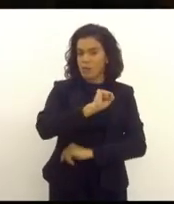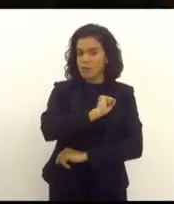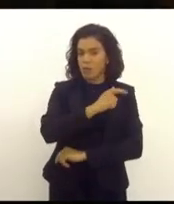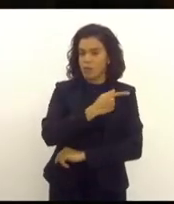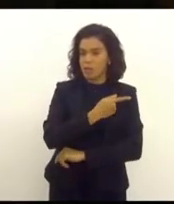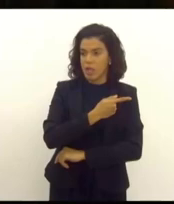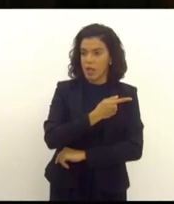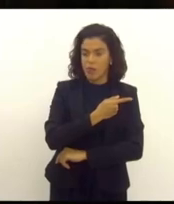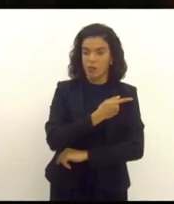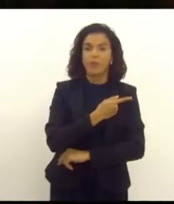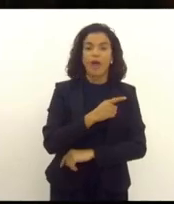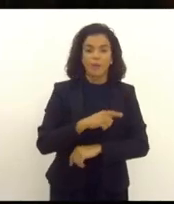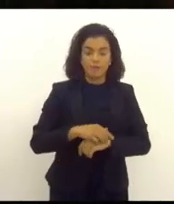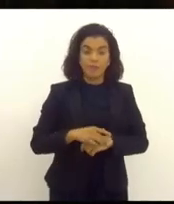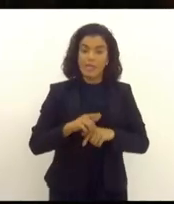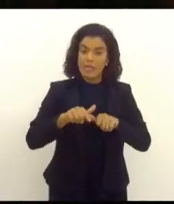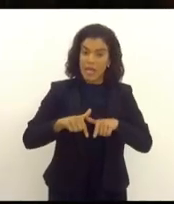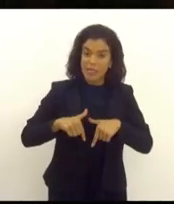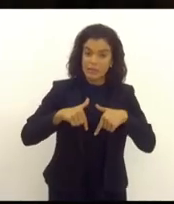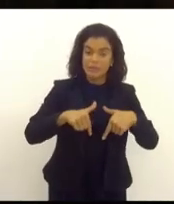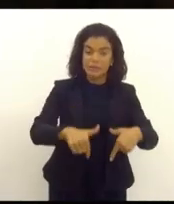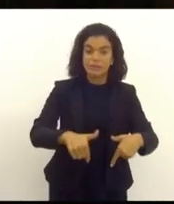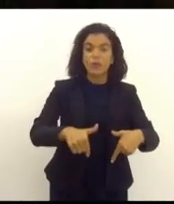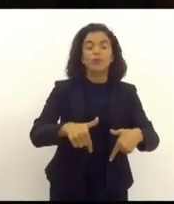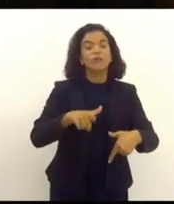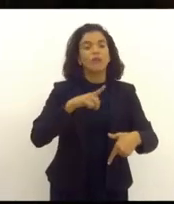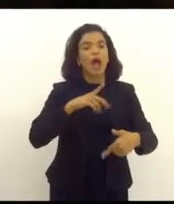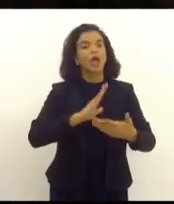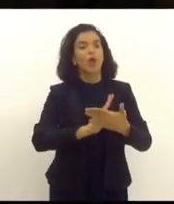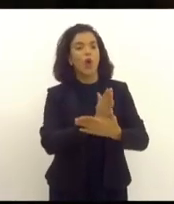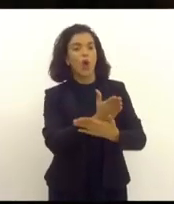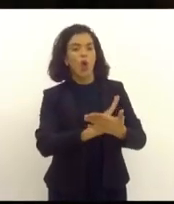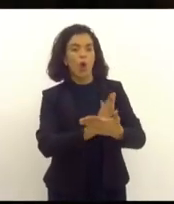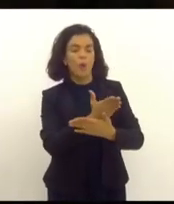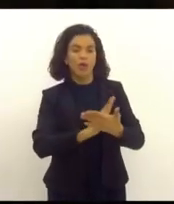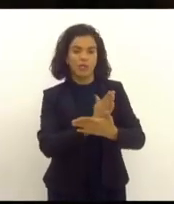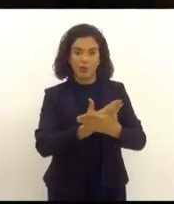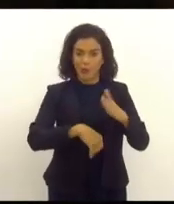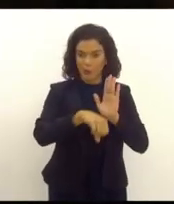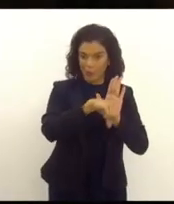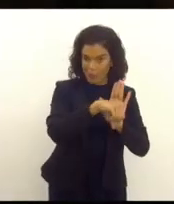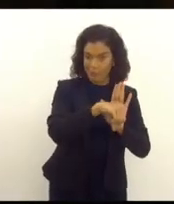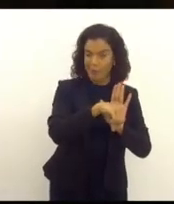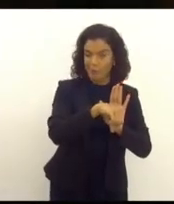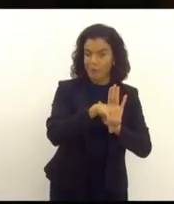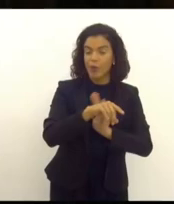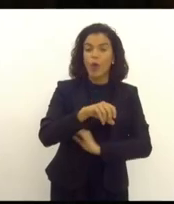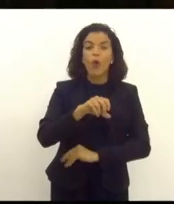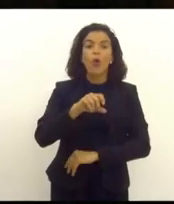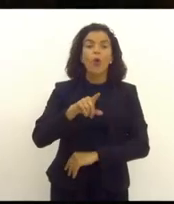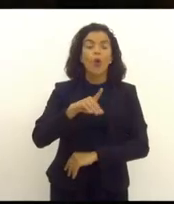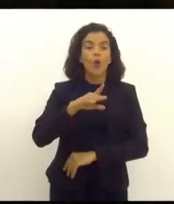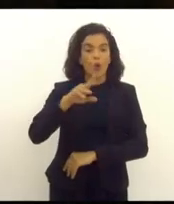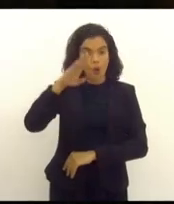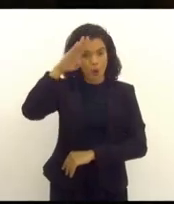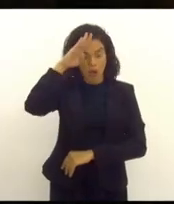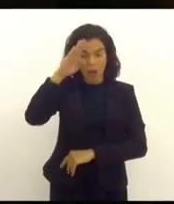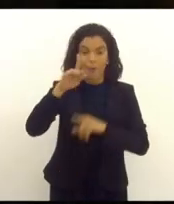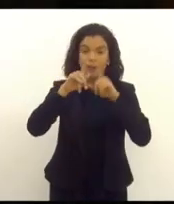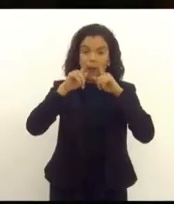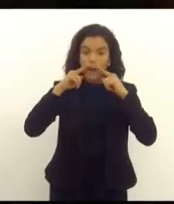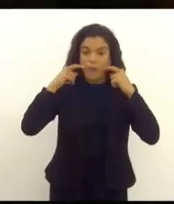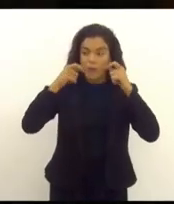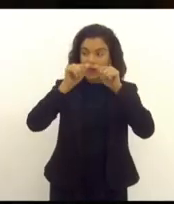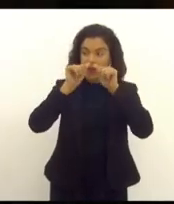e certamente essas ações Elas têm incomodado crime organizado e o prefeito Capitão Nelson quando ele foi eleito